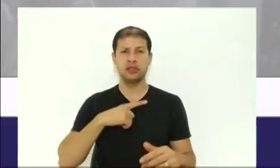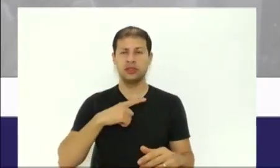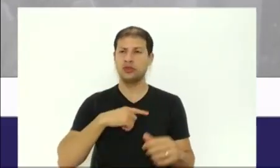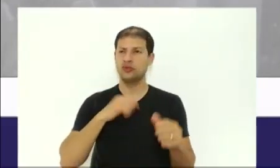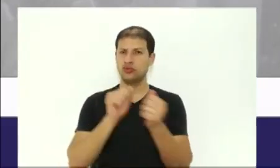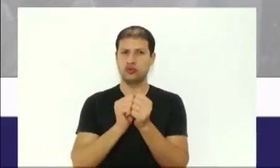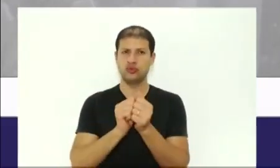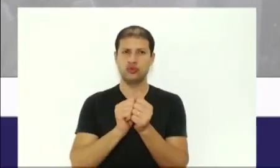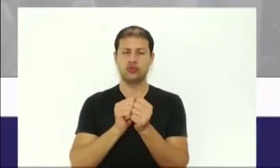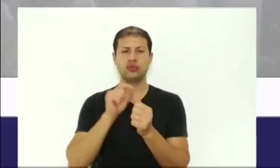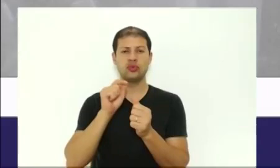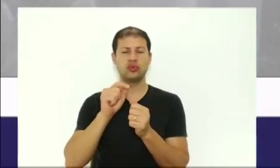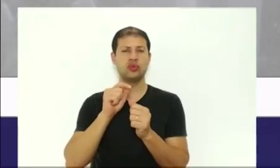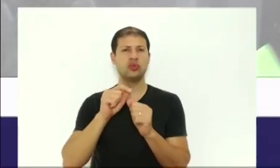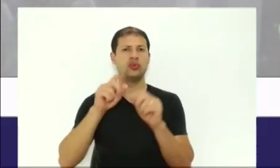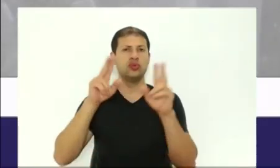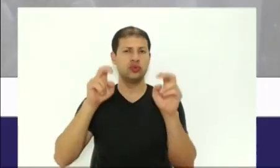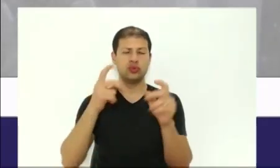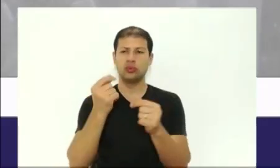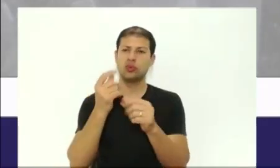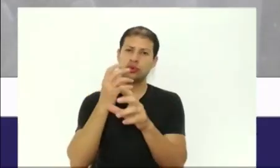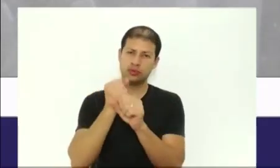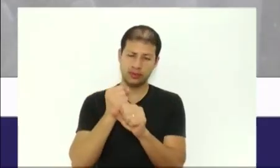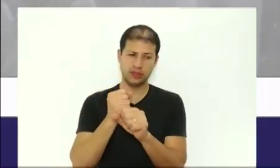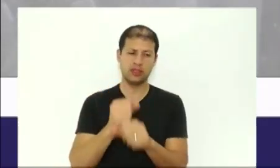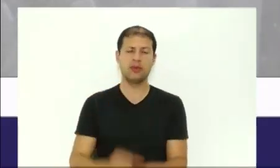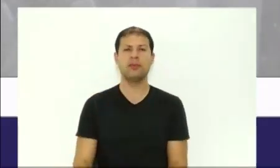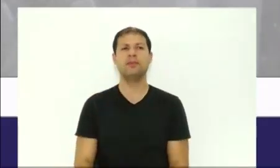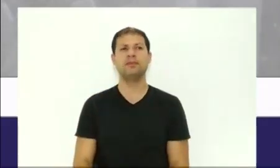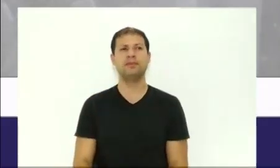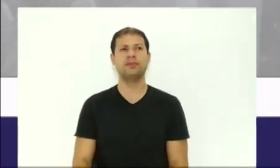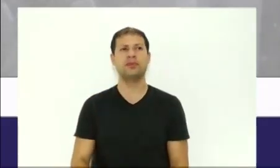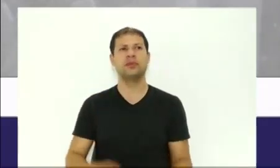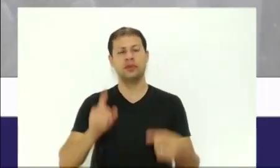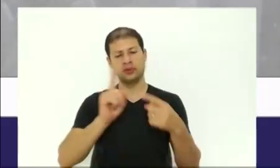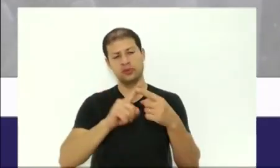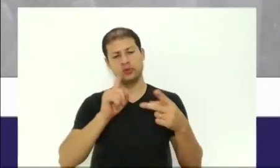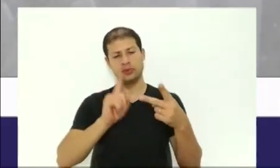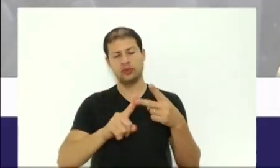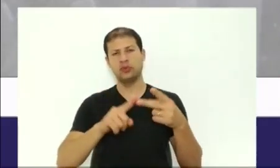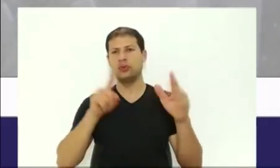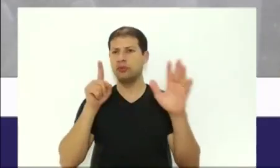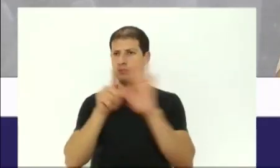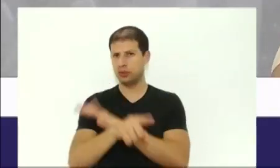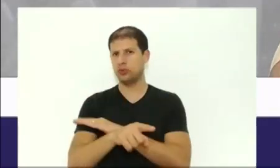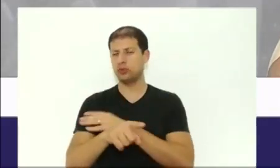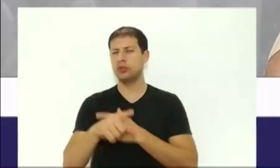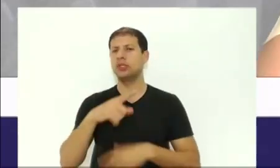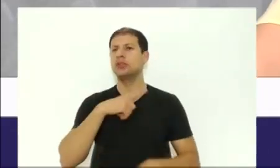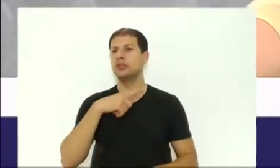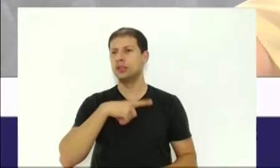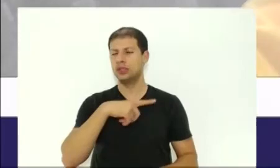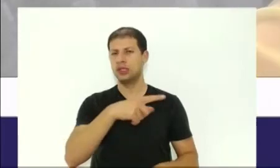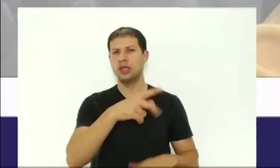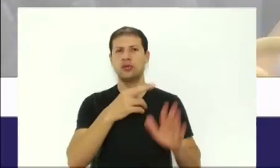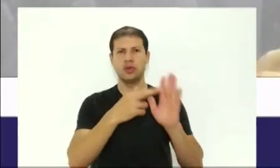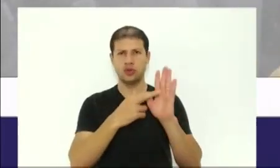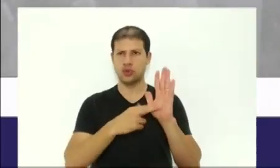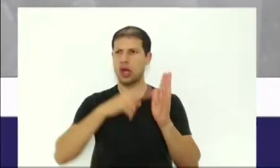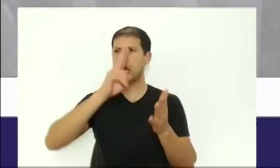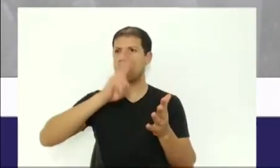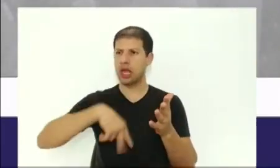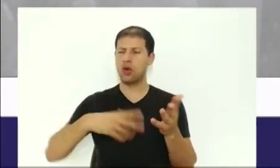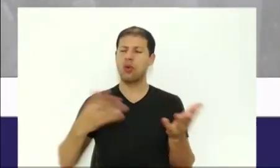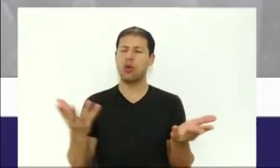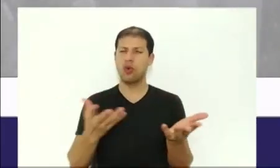às questões orçamentárias. As duas perguntas que foram lidas agora foram feitas por